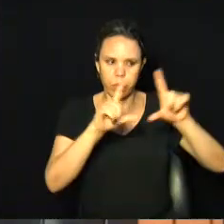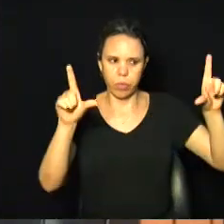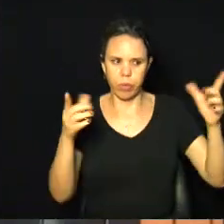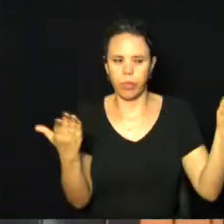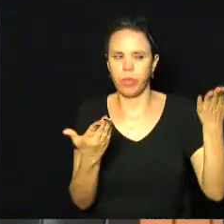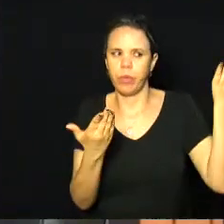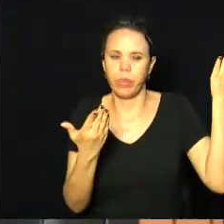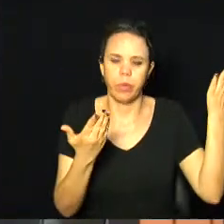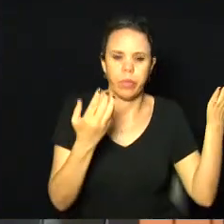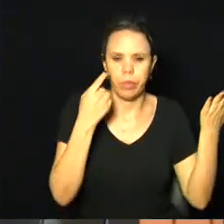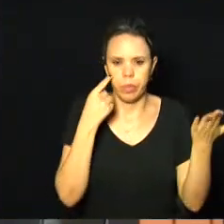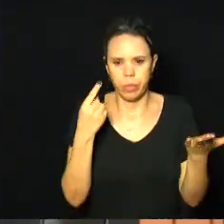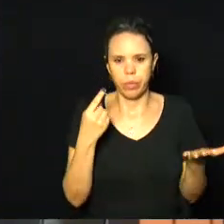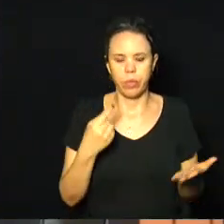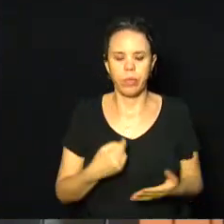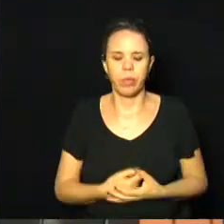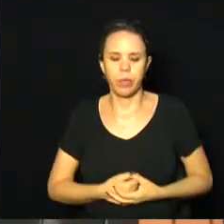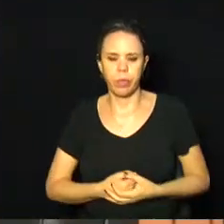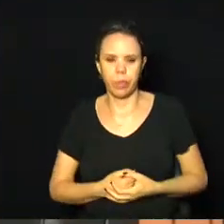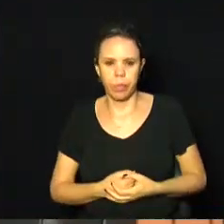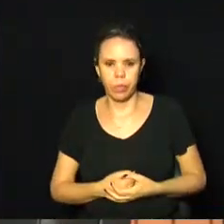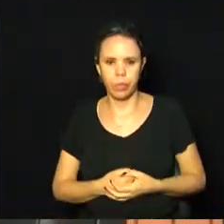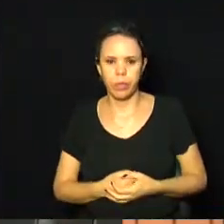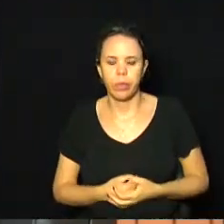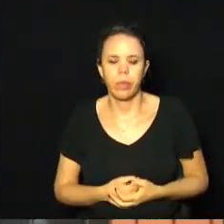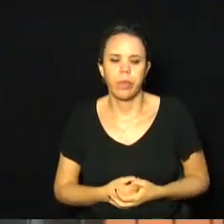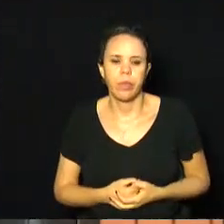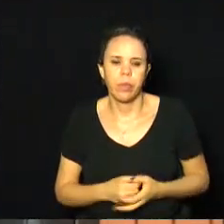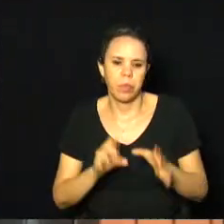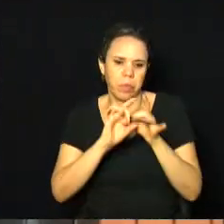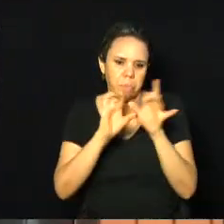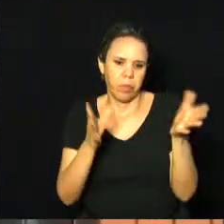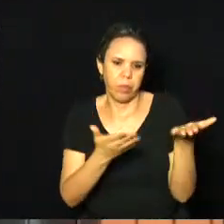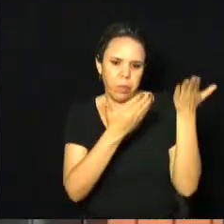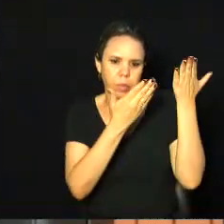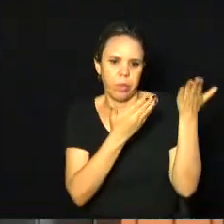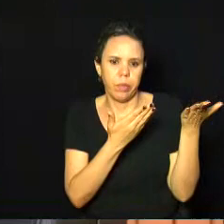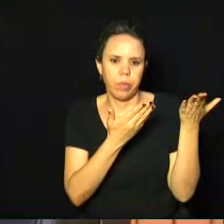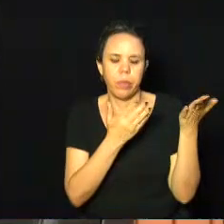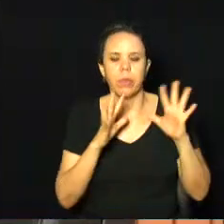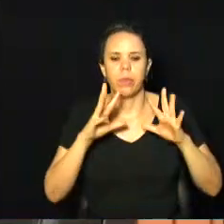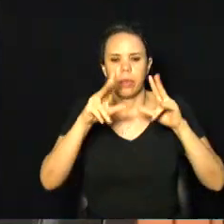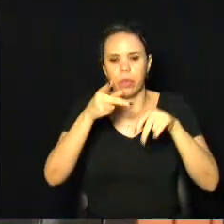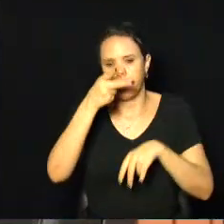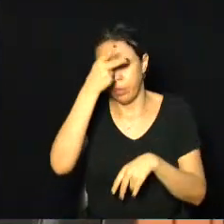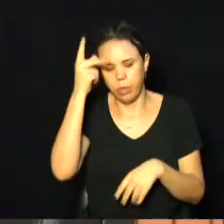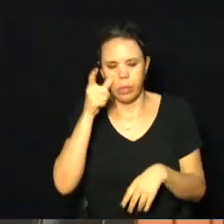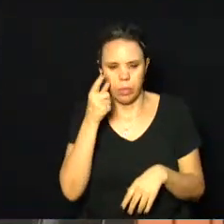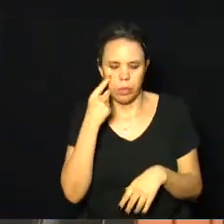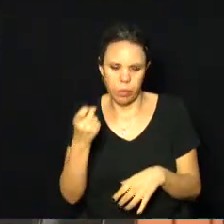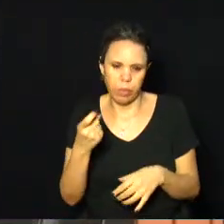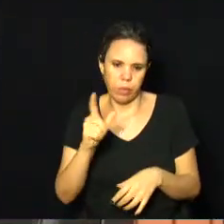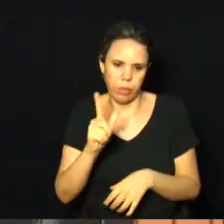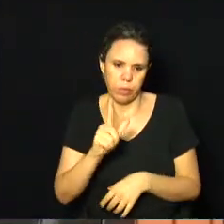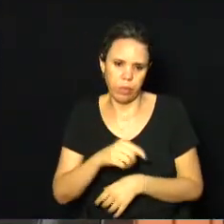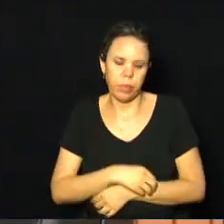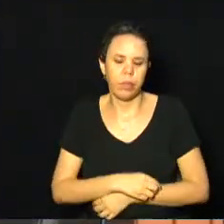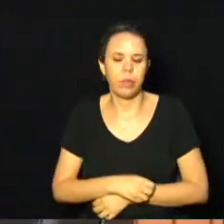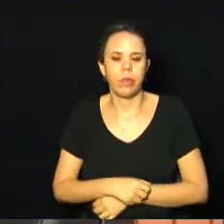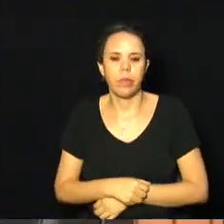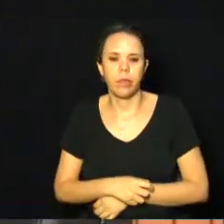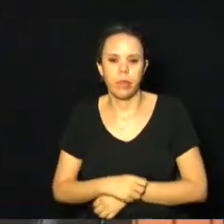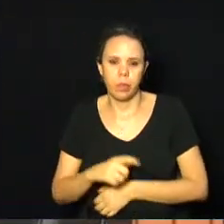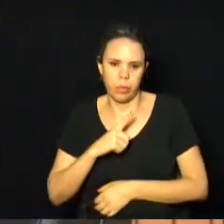fazendo, ela será disponibilizado para todos que tenham interesse e, logicamente, também tem